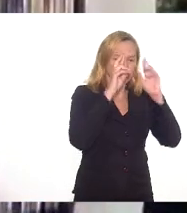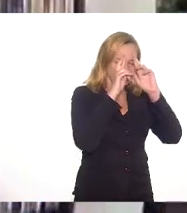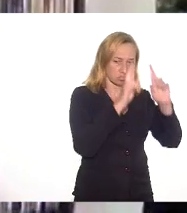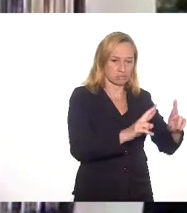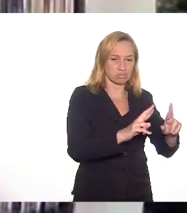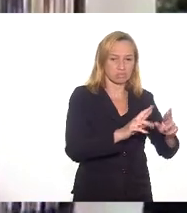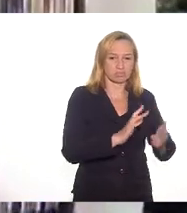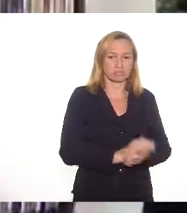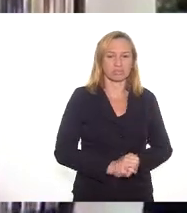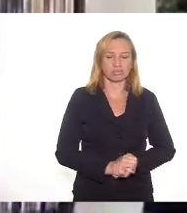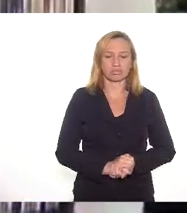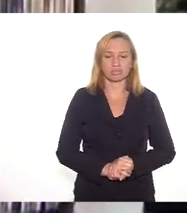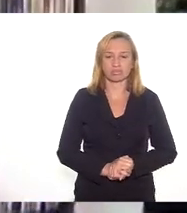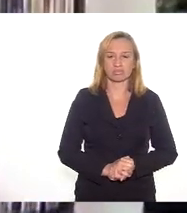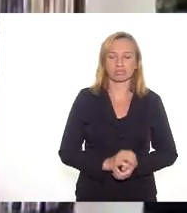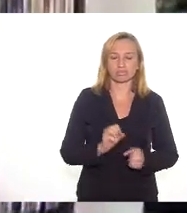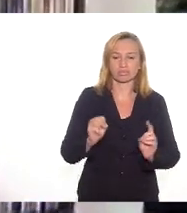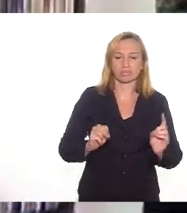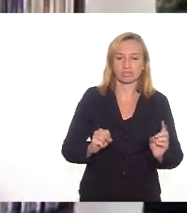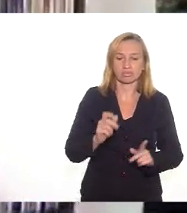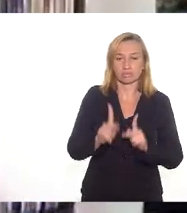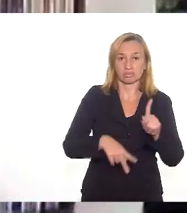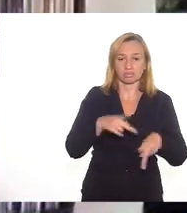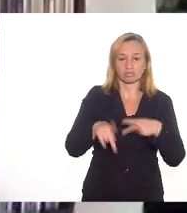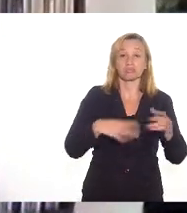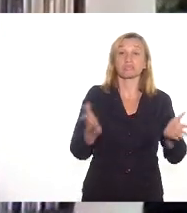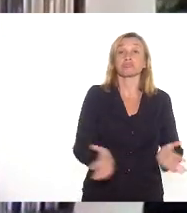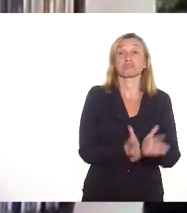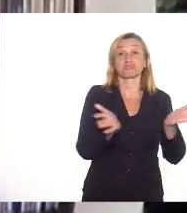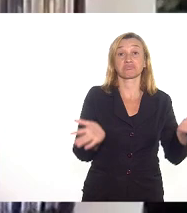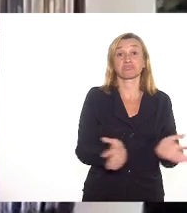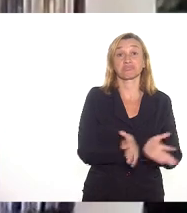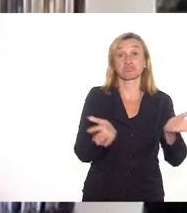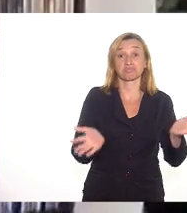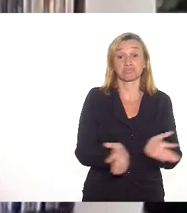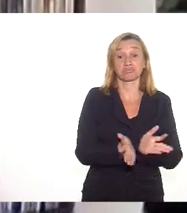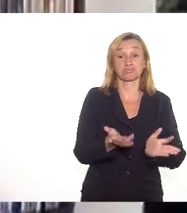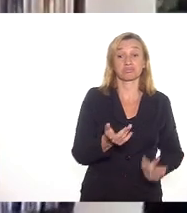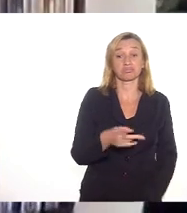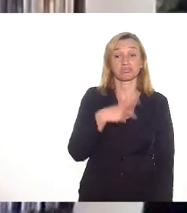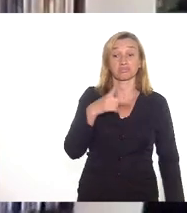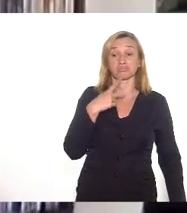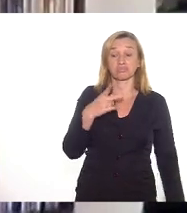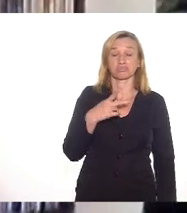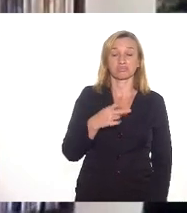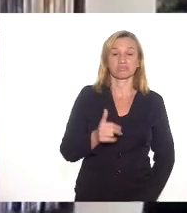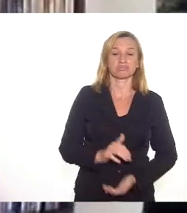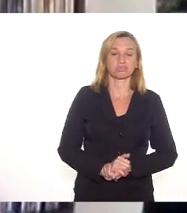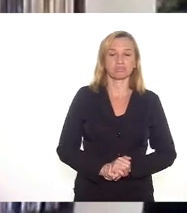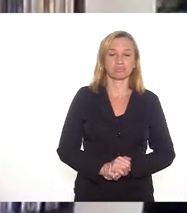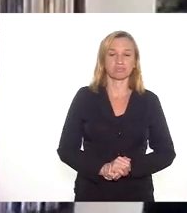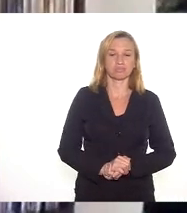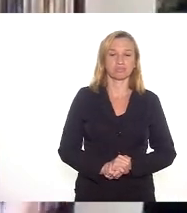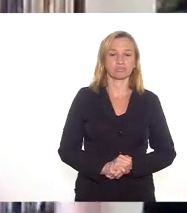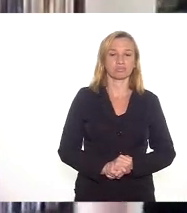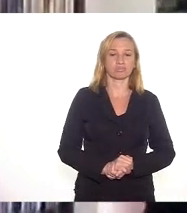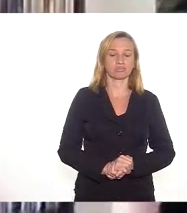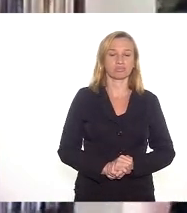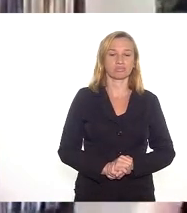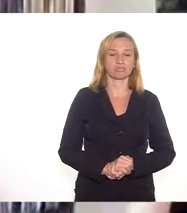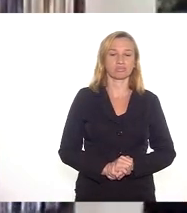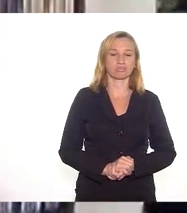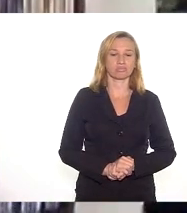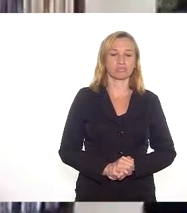relação à população pobre, que eu chamo, digamos, de